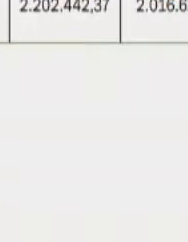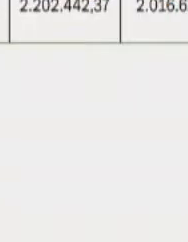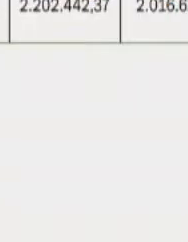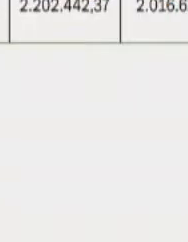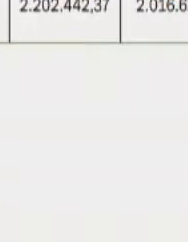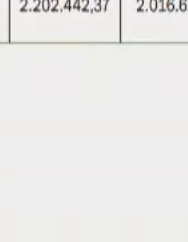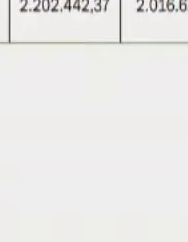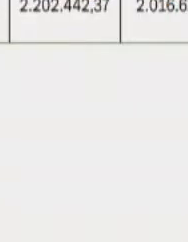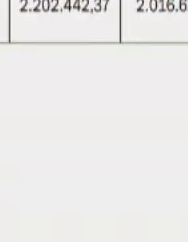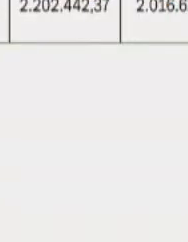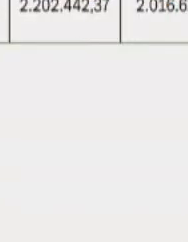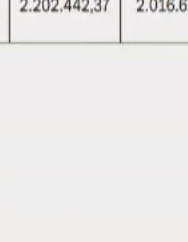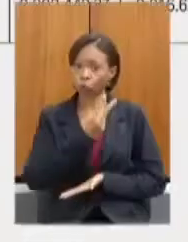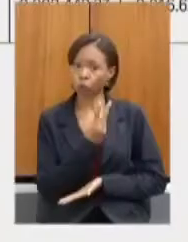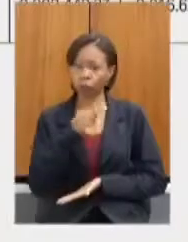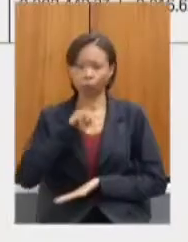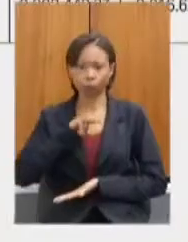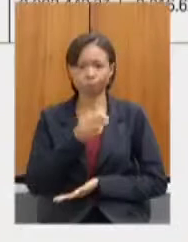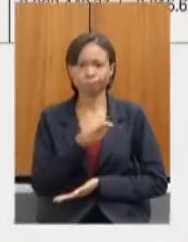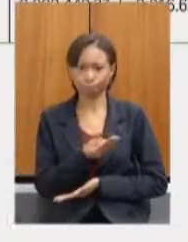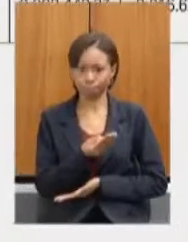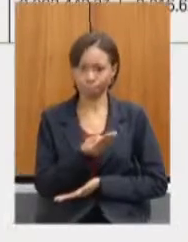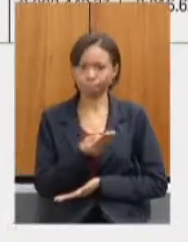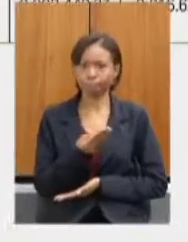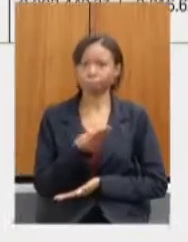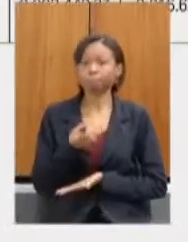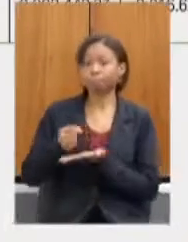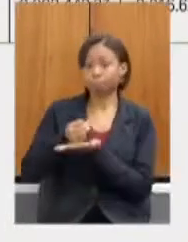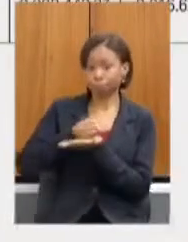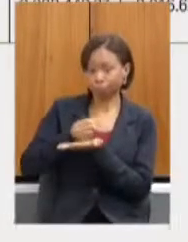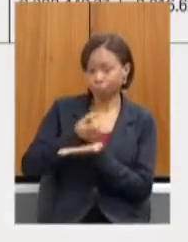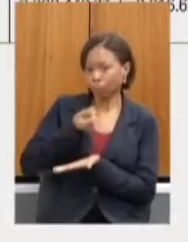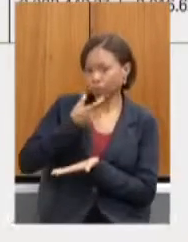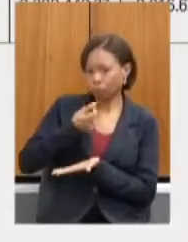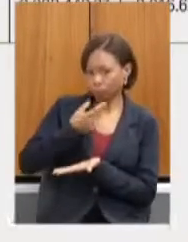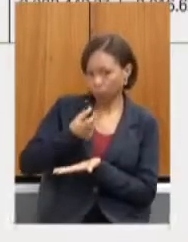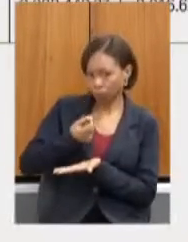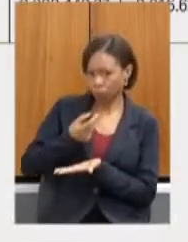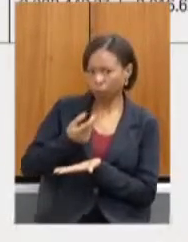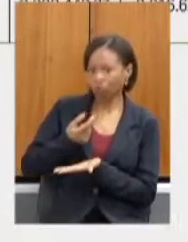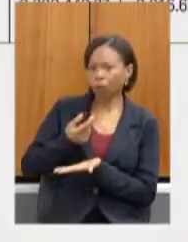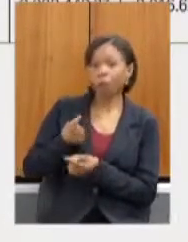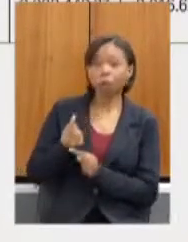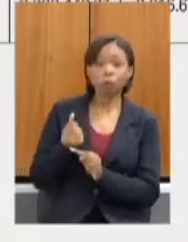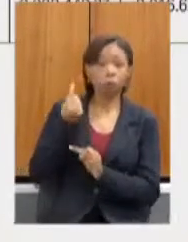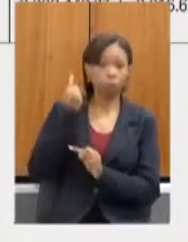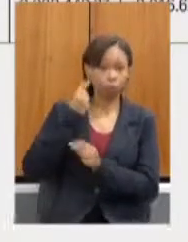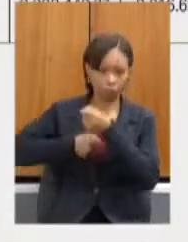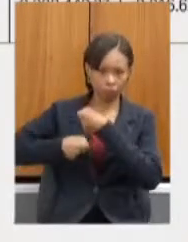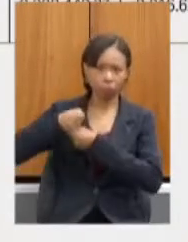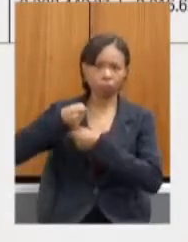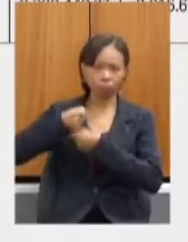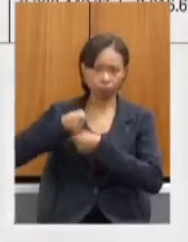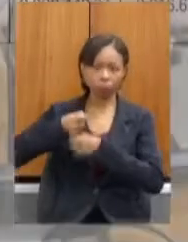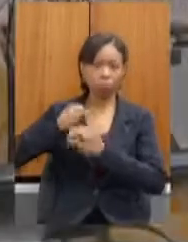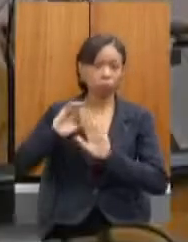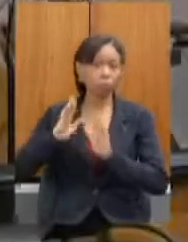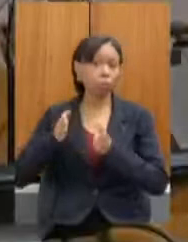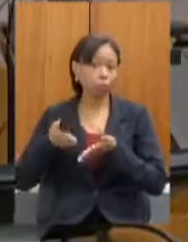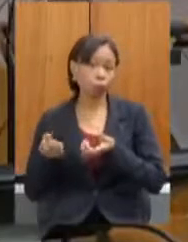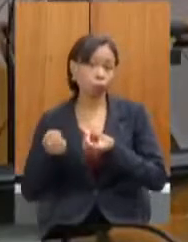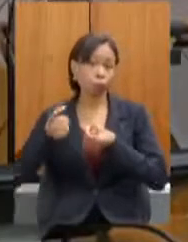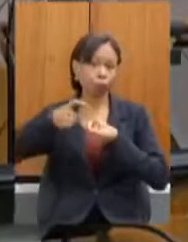isso é importante lembrar que esse abastecimento de medicamentos ele ano passado ele foi retomado na